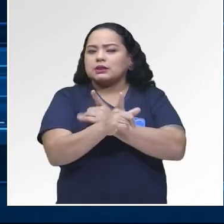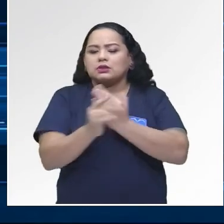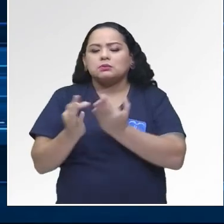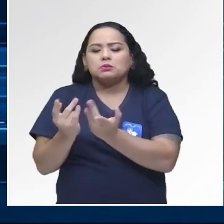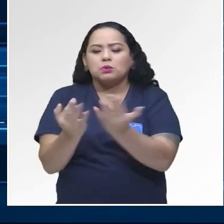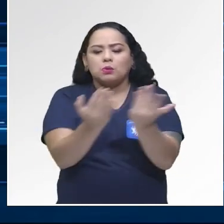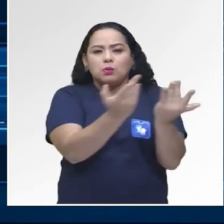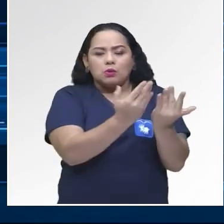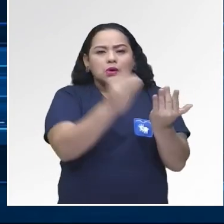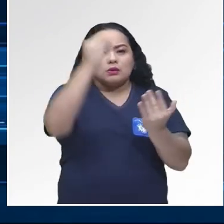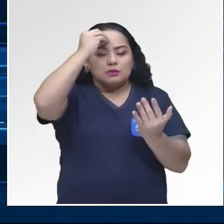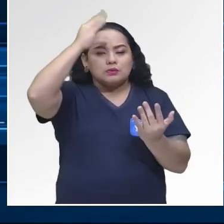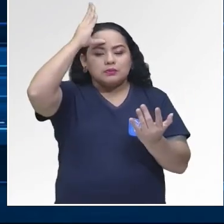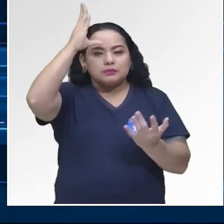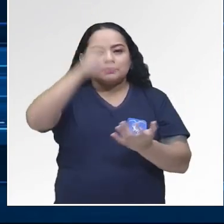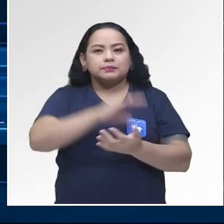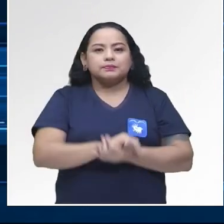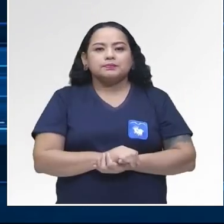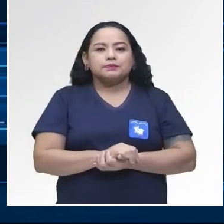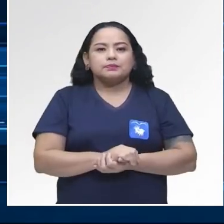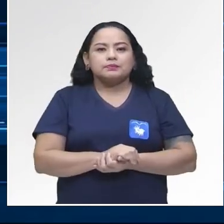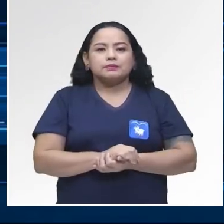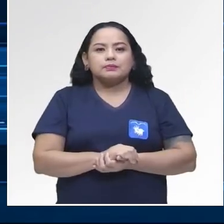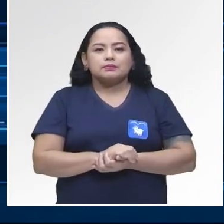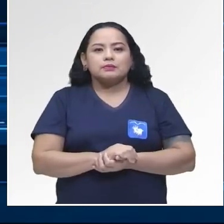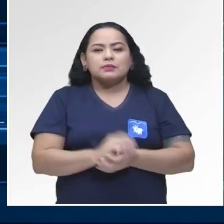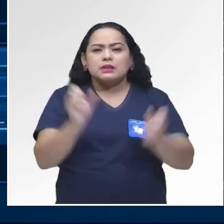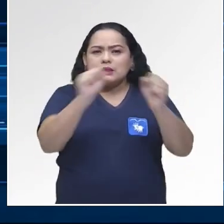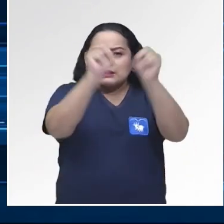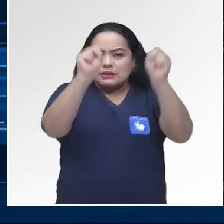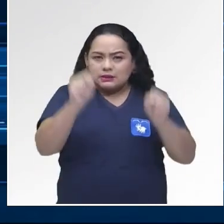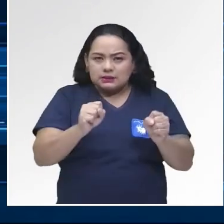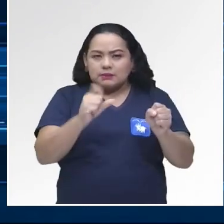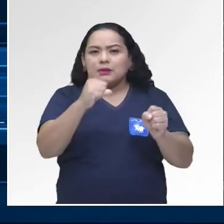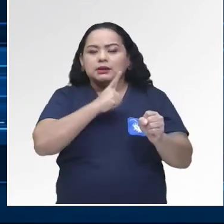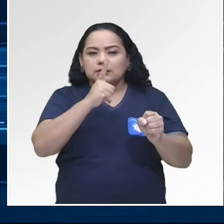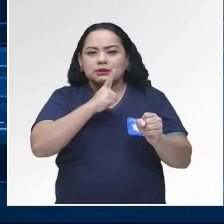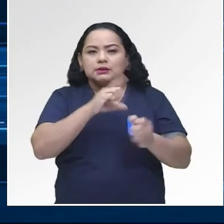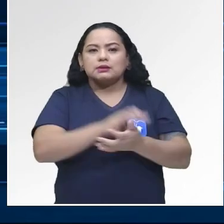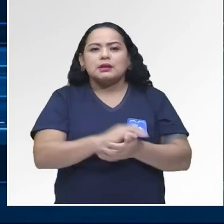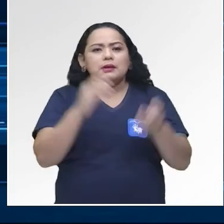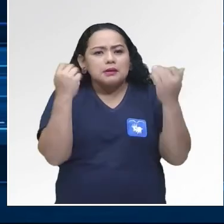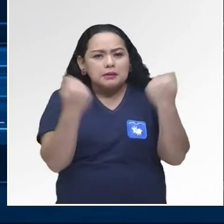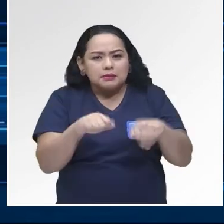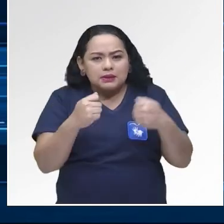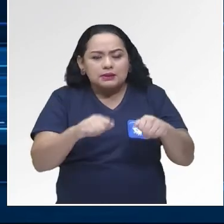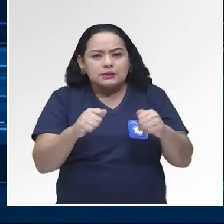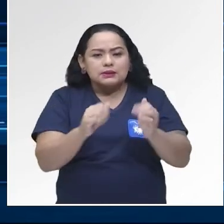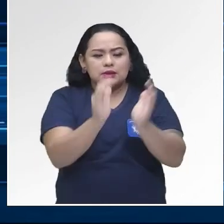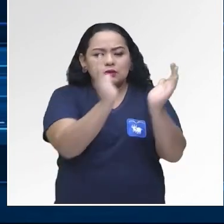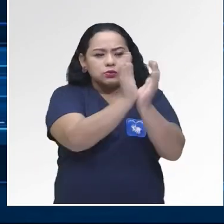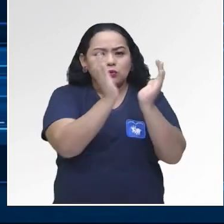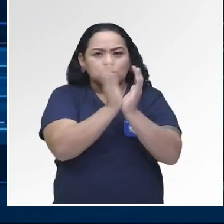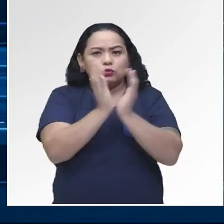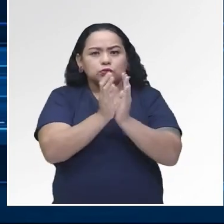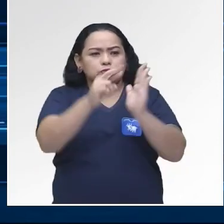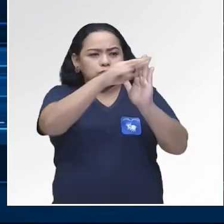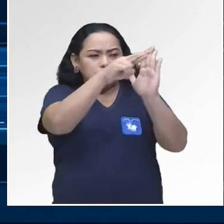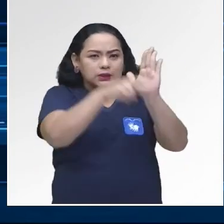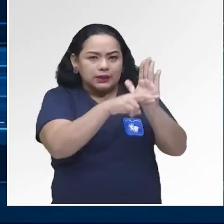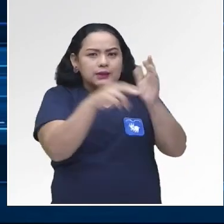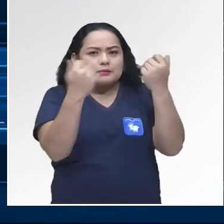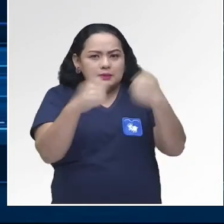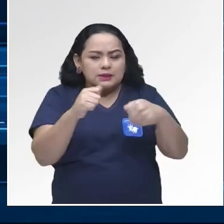comum. Ele é sistemático, ele necessita de um conjunto de procedimentos racionais,